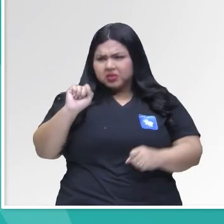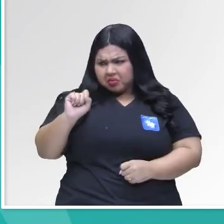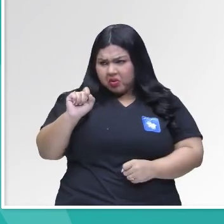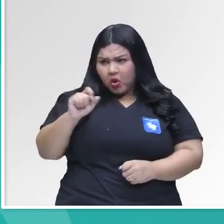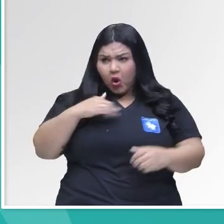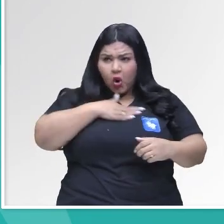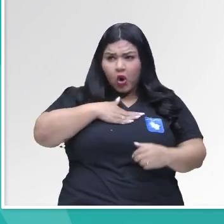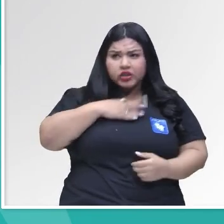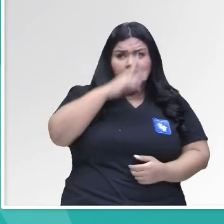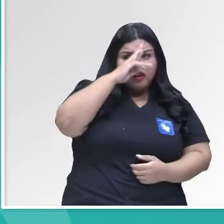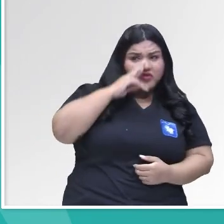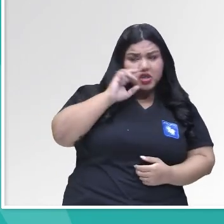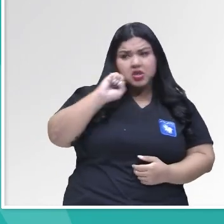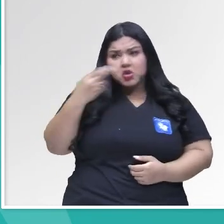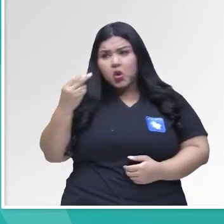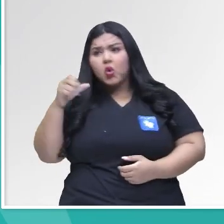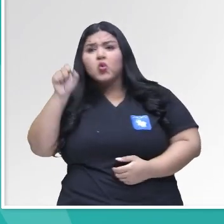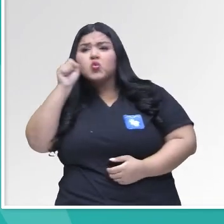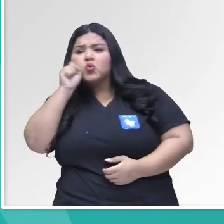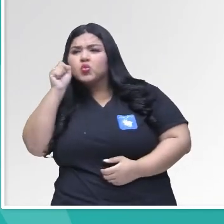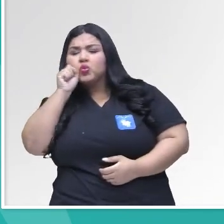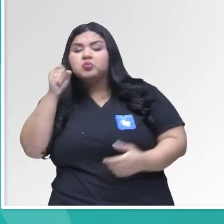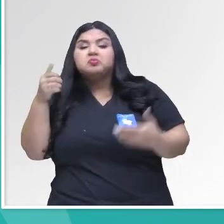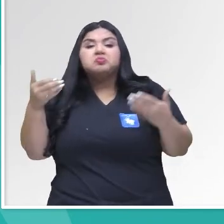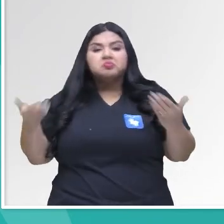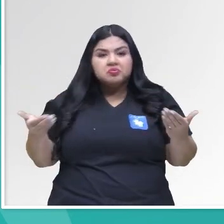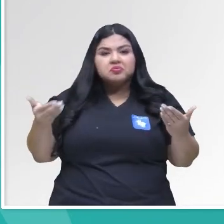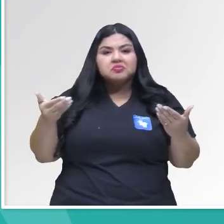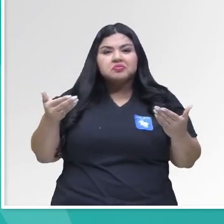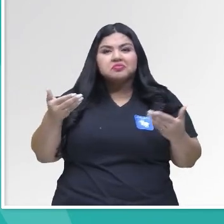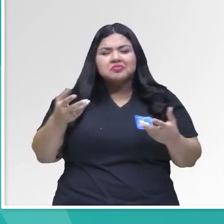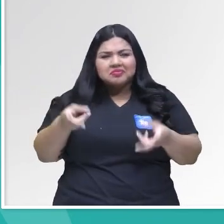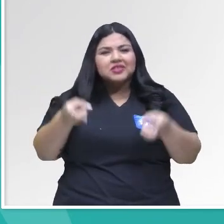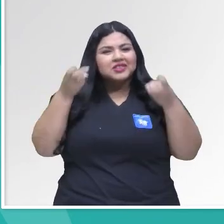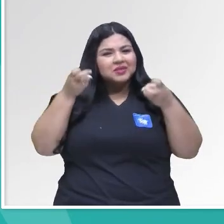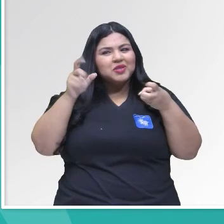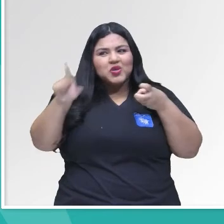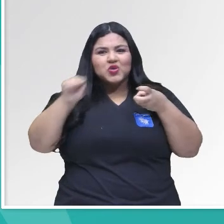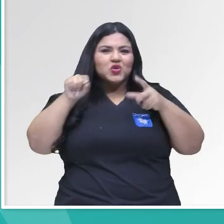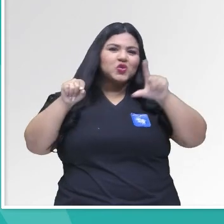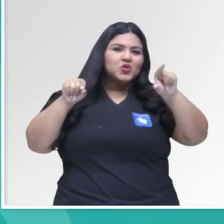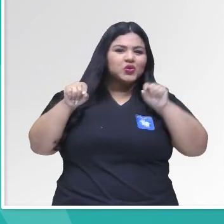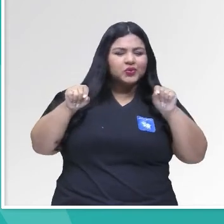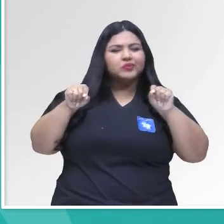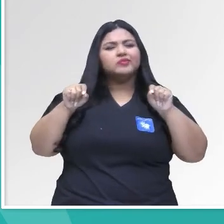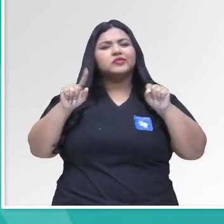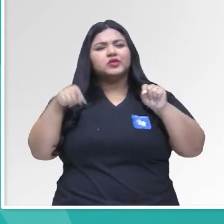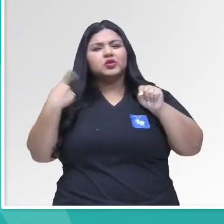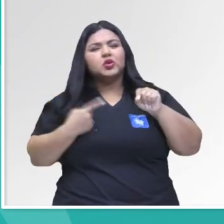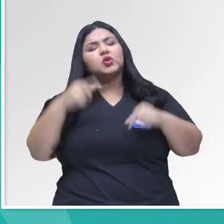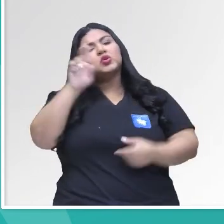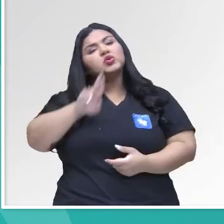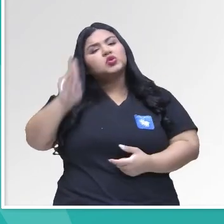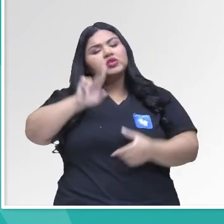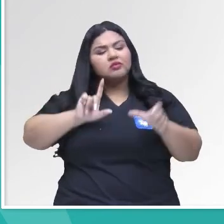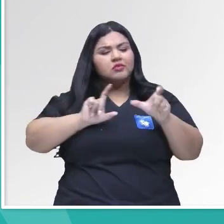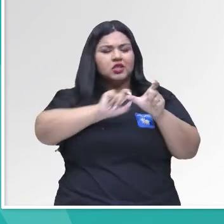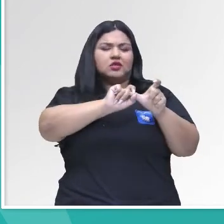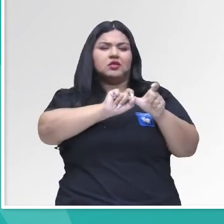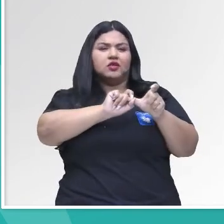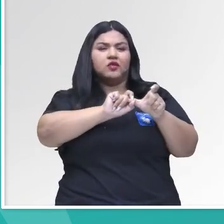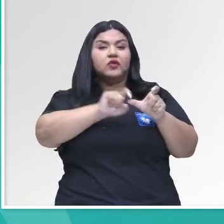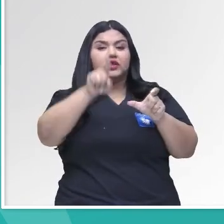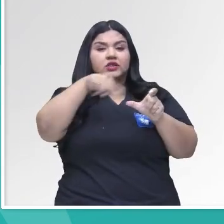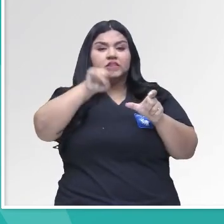refrigerante ou de suco? Percebeu a alternância, a escolha? Então, quando nós utilizamos as conjunções, isso você